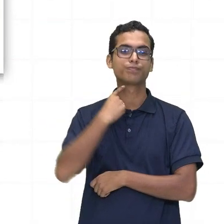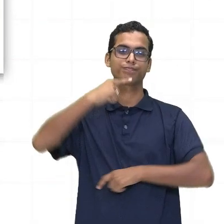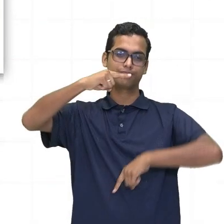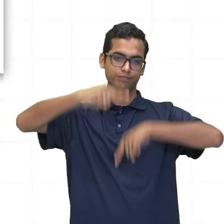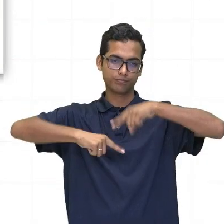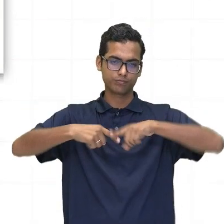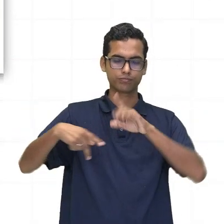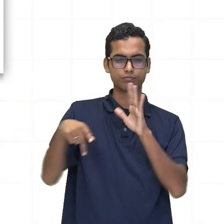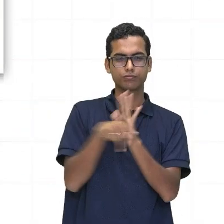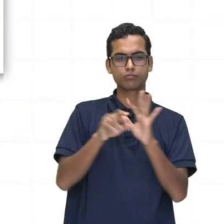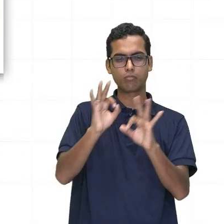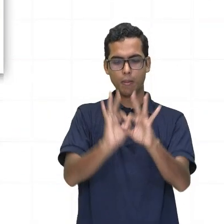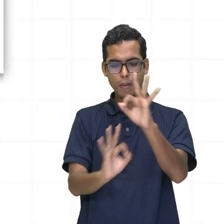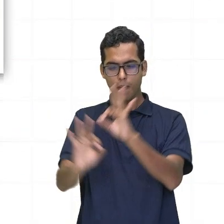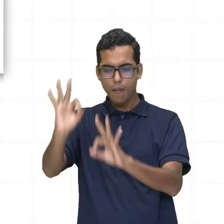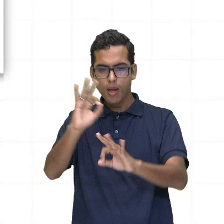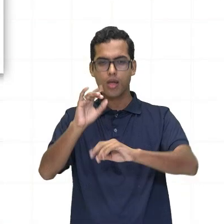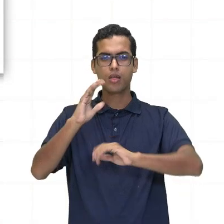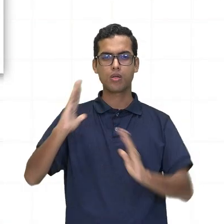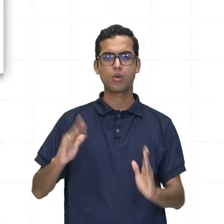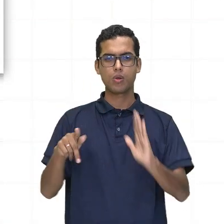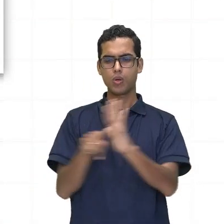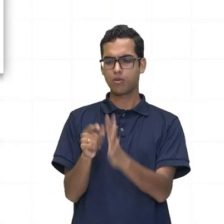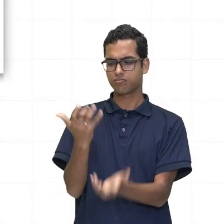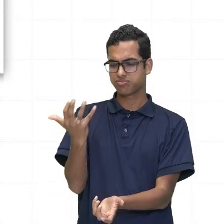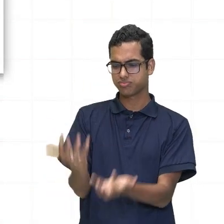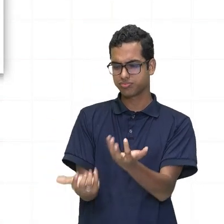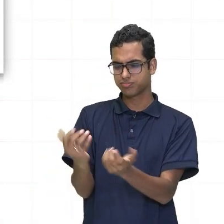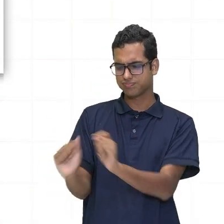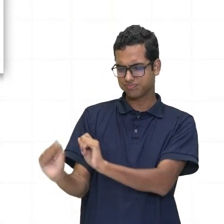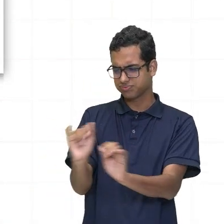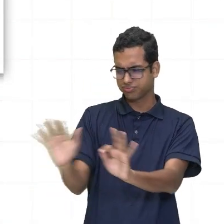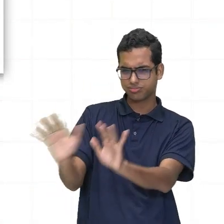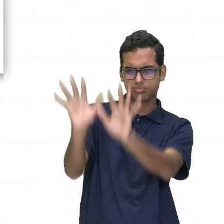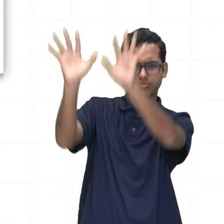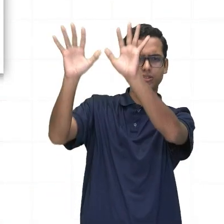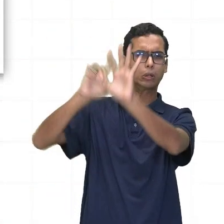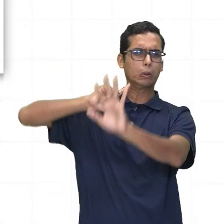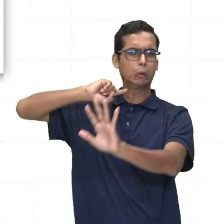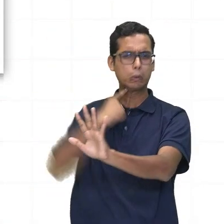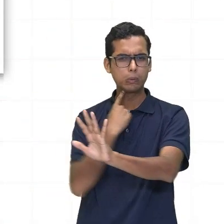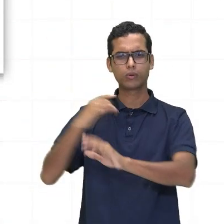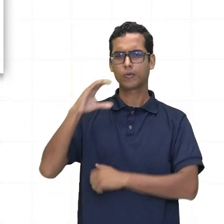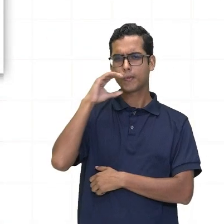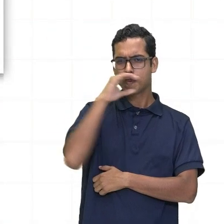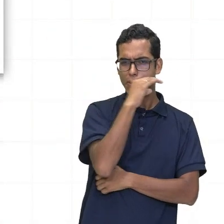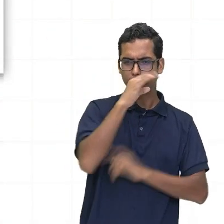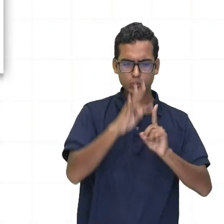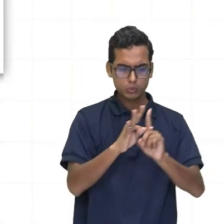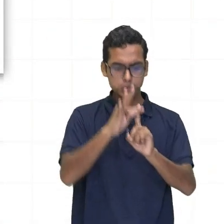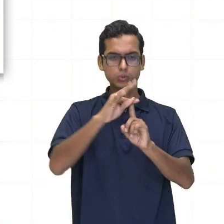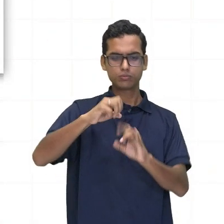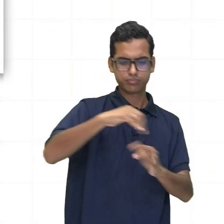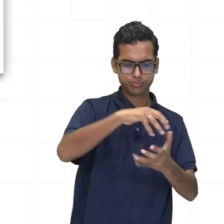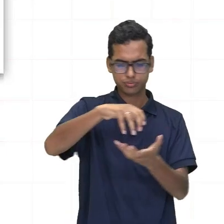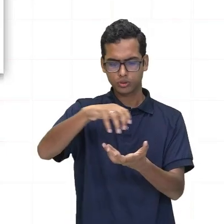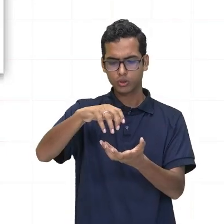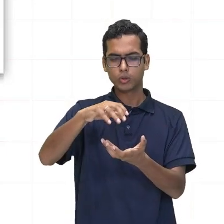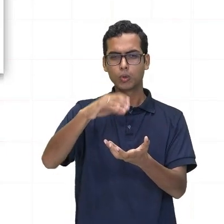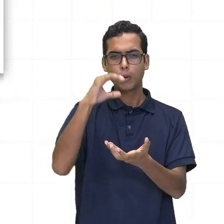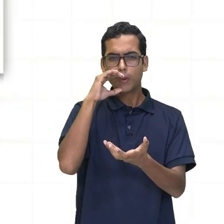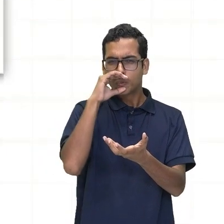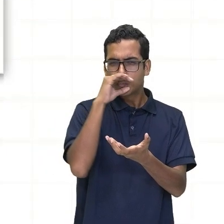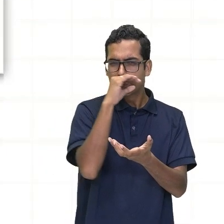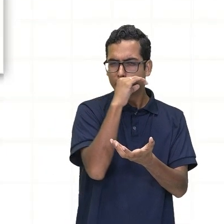a queima, né? Então, isso tudo vai contribuir para o quê? Vai contribuir para o aquecimento global, né? Por conta